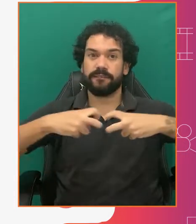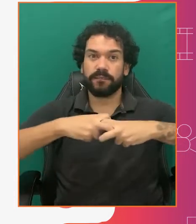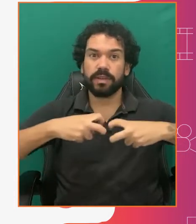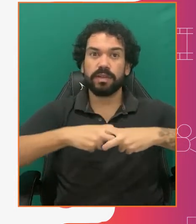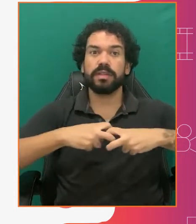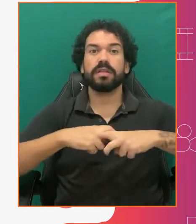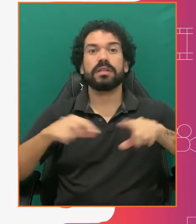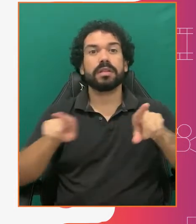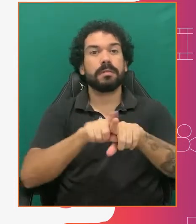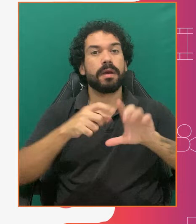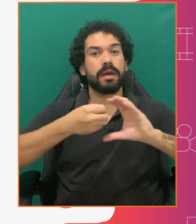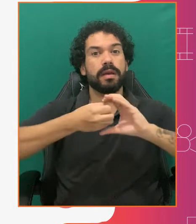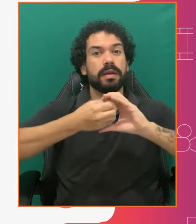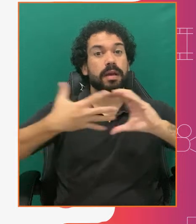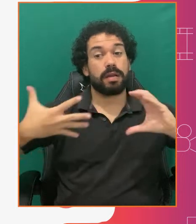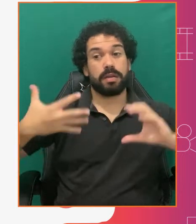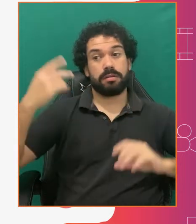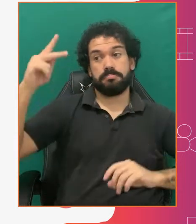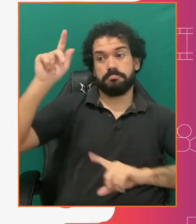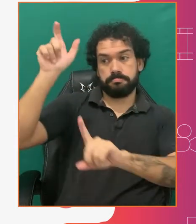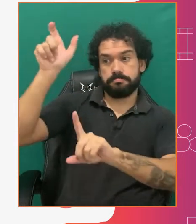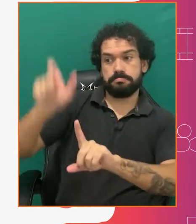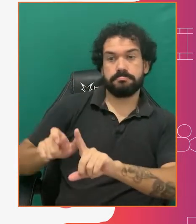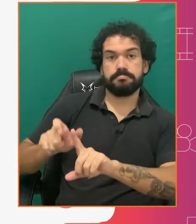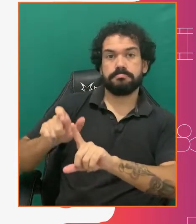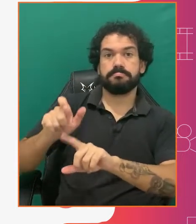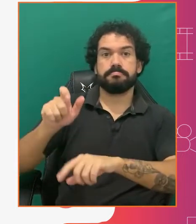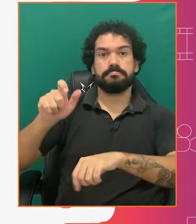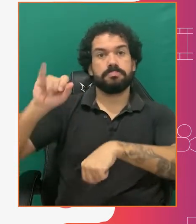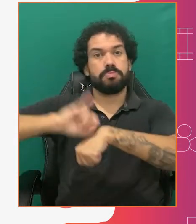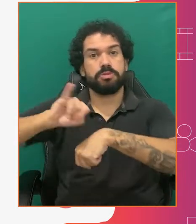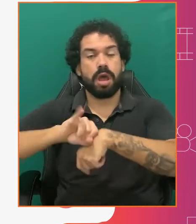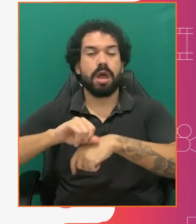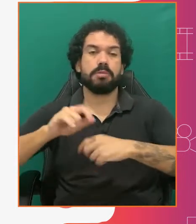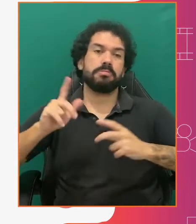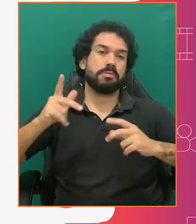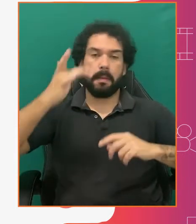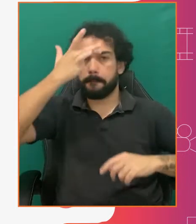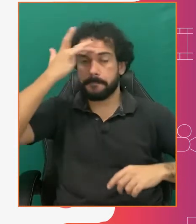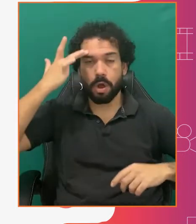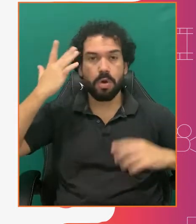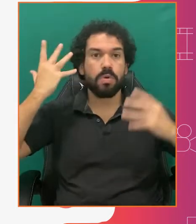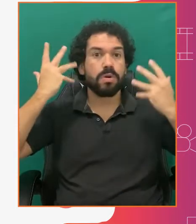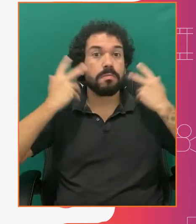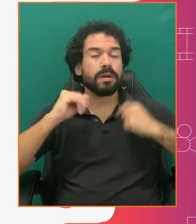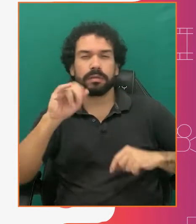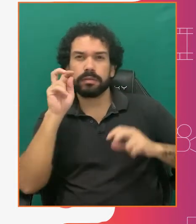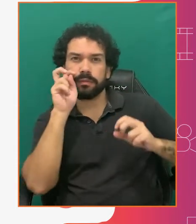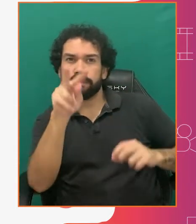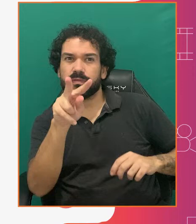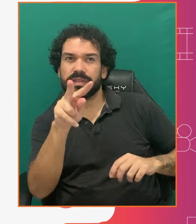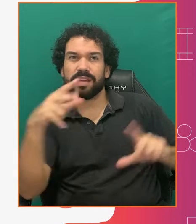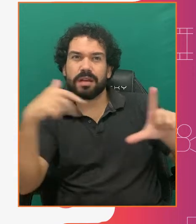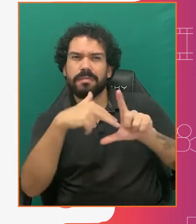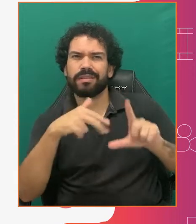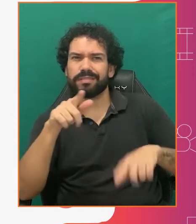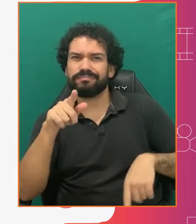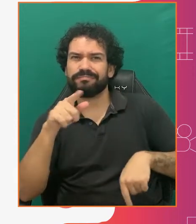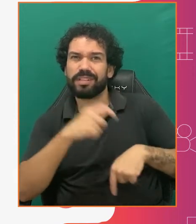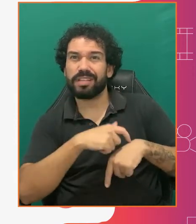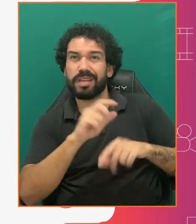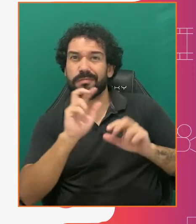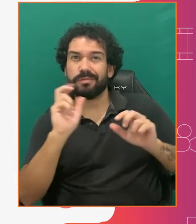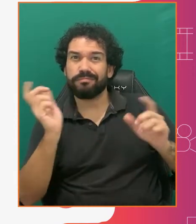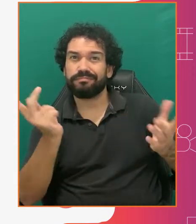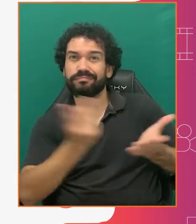as características daquele corpo. Quando você vê uma animação em que o timing está errado,